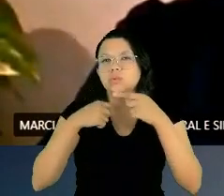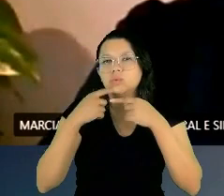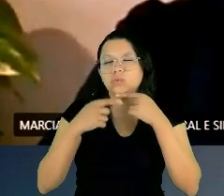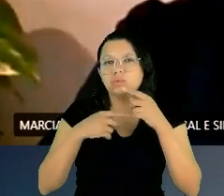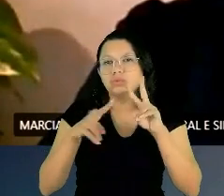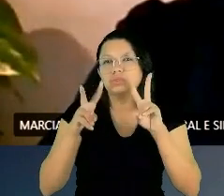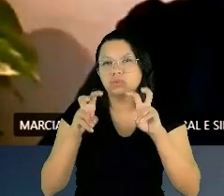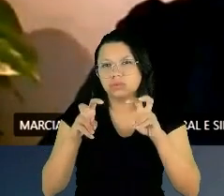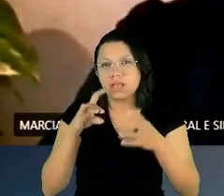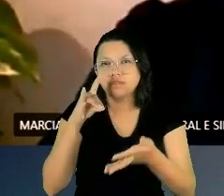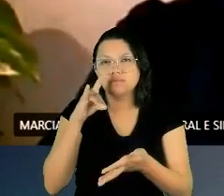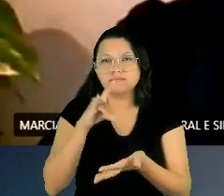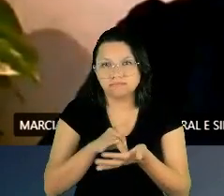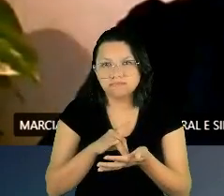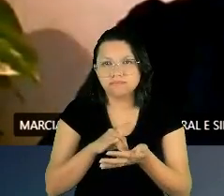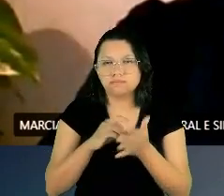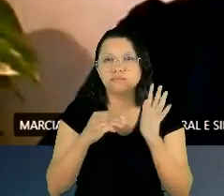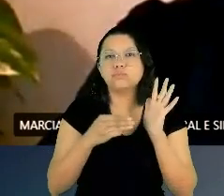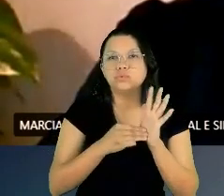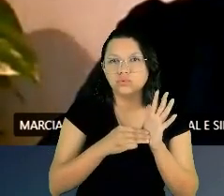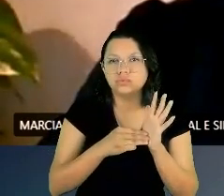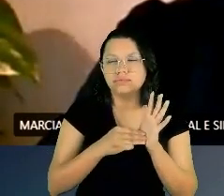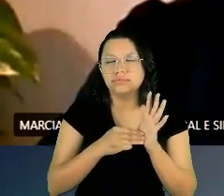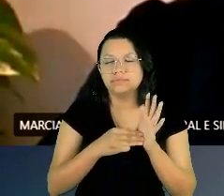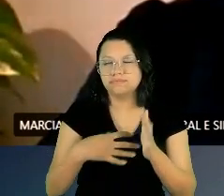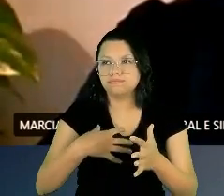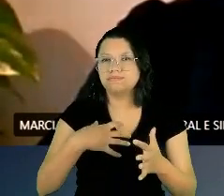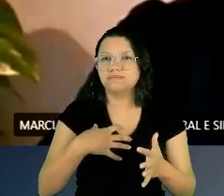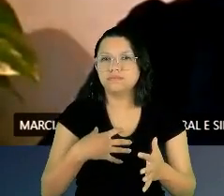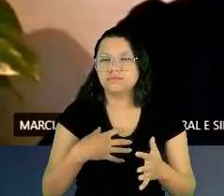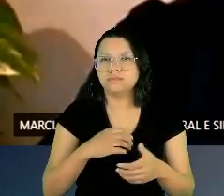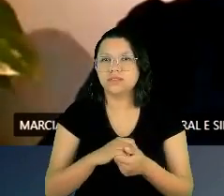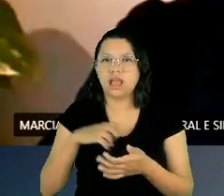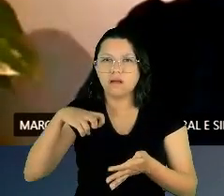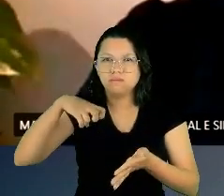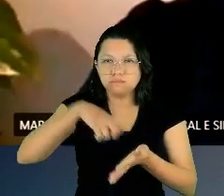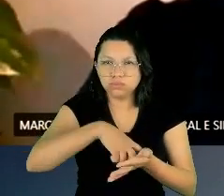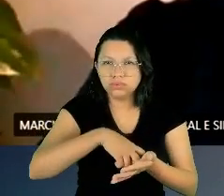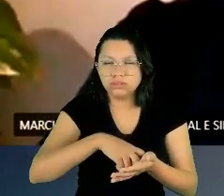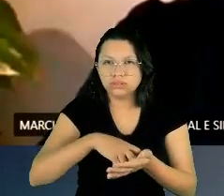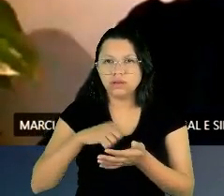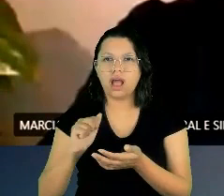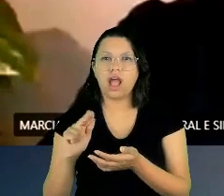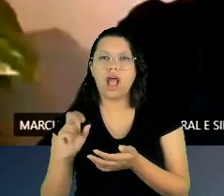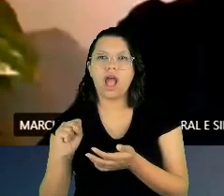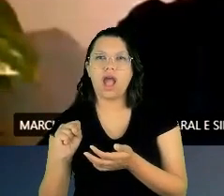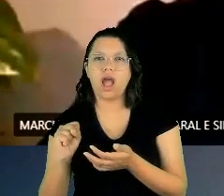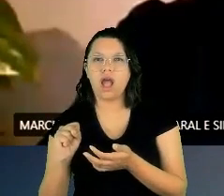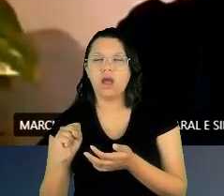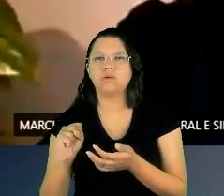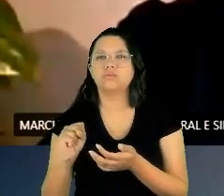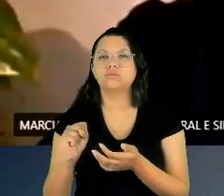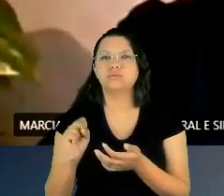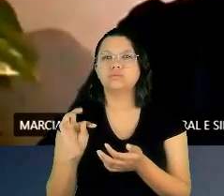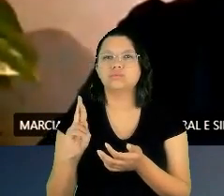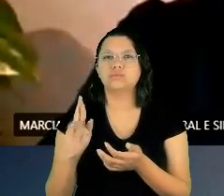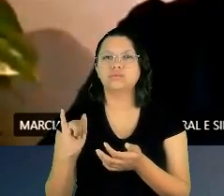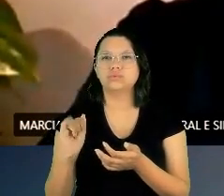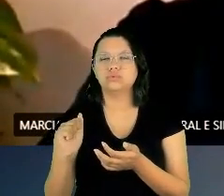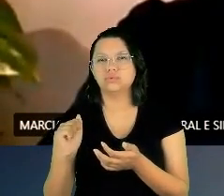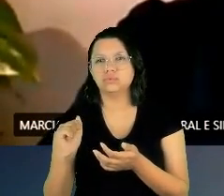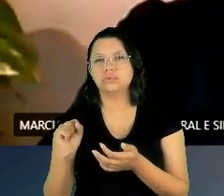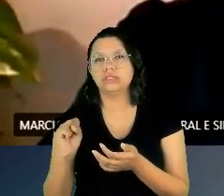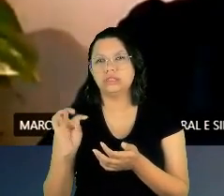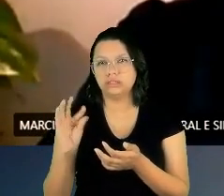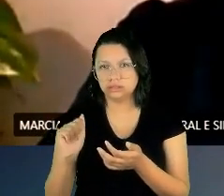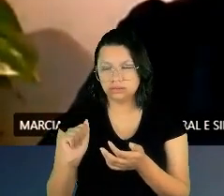Como eu tenho dúvidas, por exemplo, sobre a real motivação, eu fico pensando, por exemplo, a punição altruísta, Uma interpretação possível